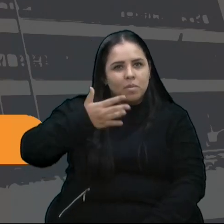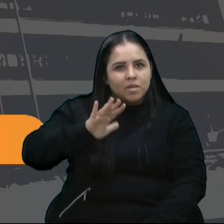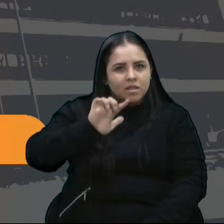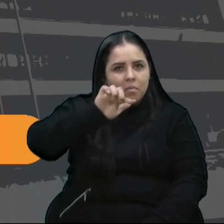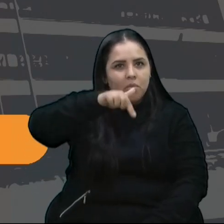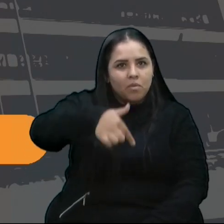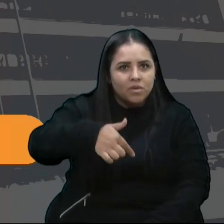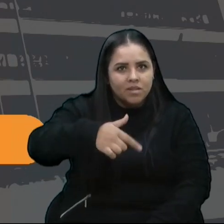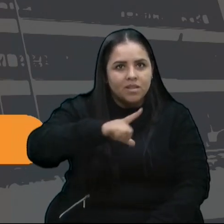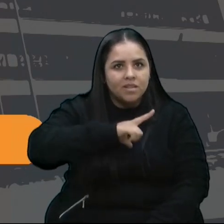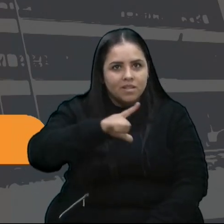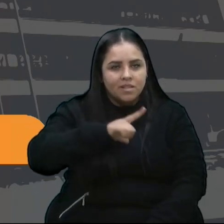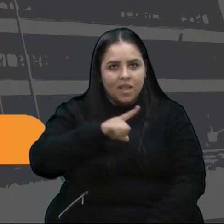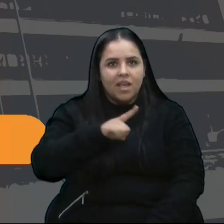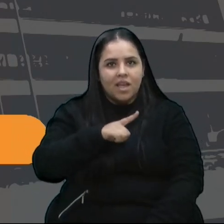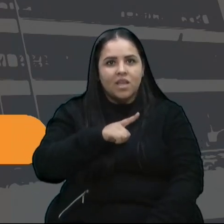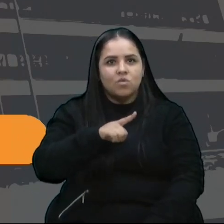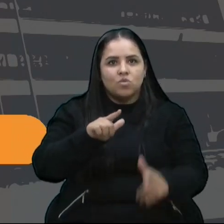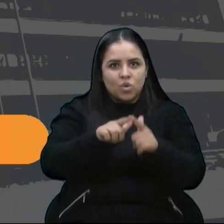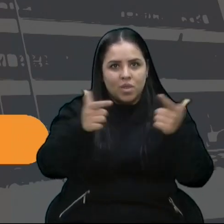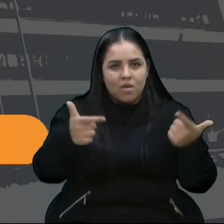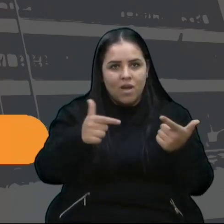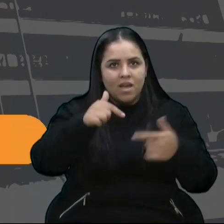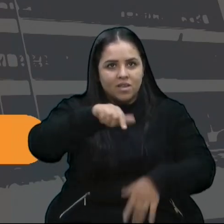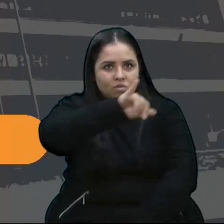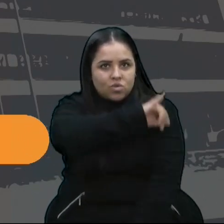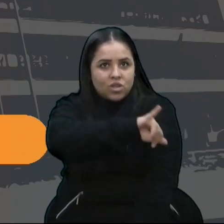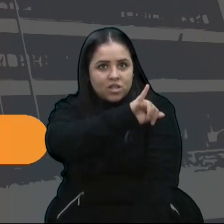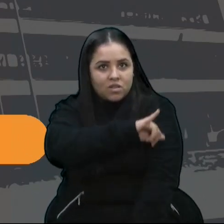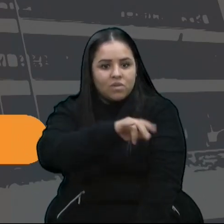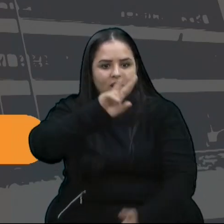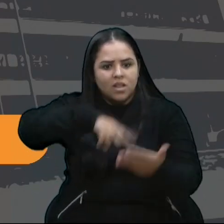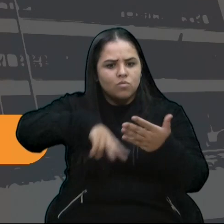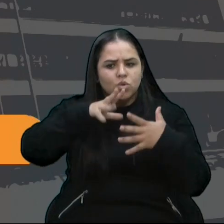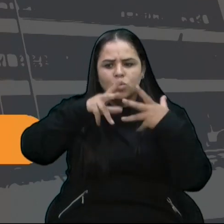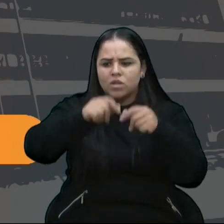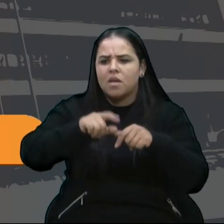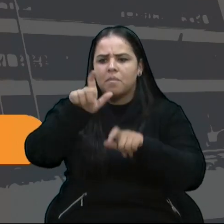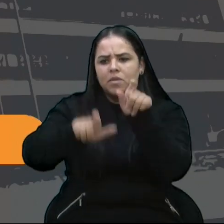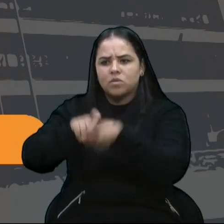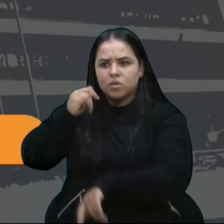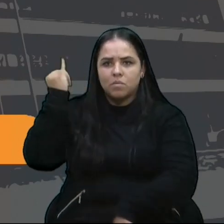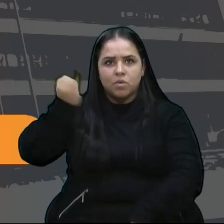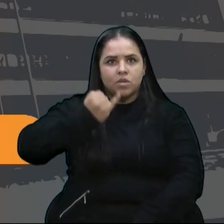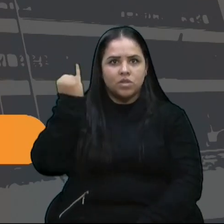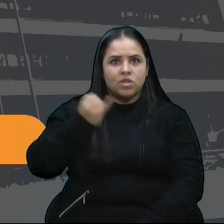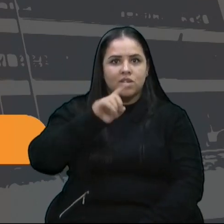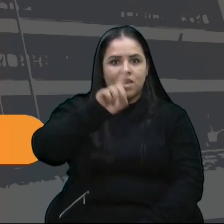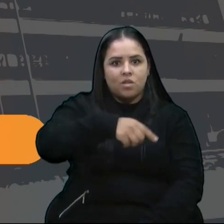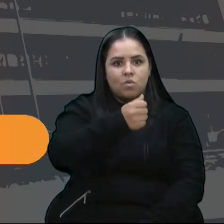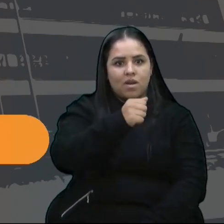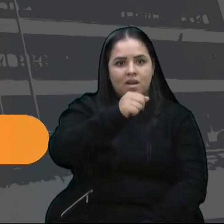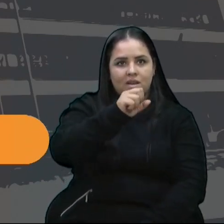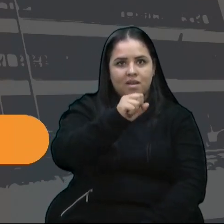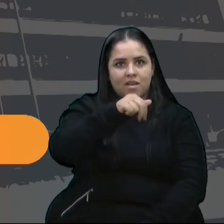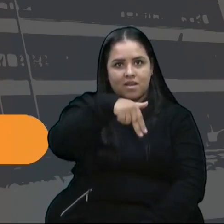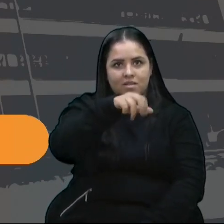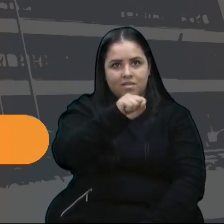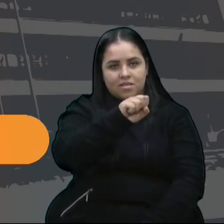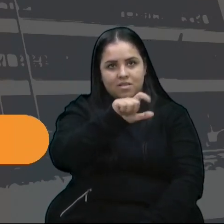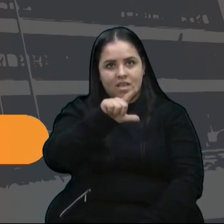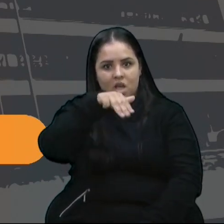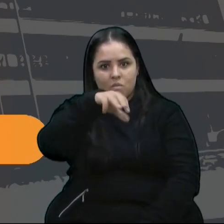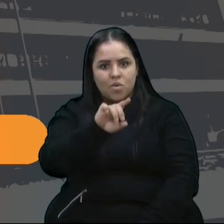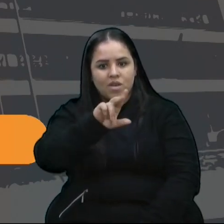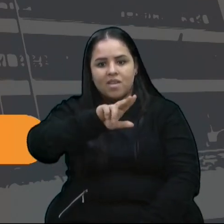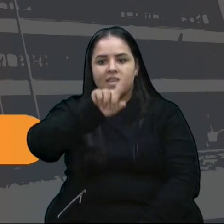Rio de Janeiro que ela é lida por todas as pessoas que são importantes, que é a coluna do Anselmo Góes. Então, todo mundo que é de cultura,